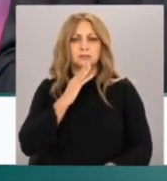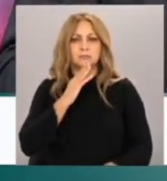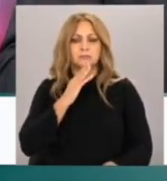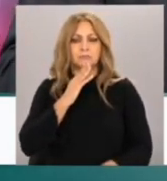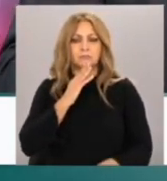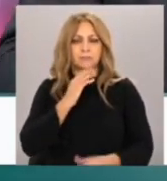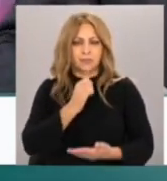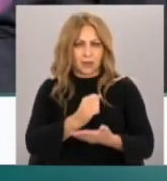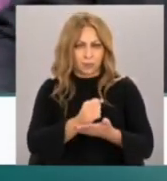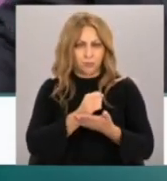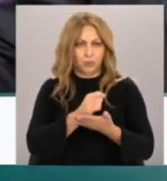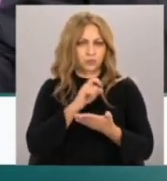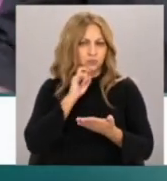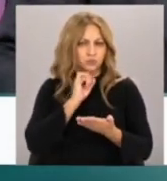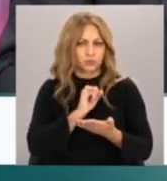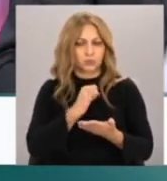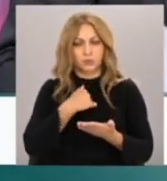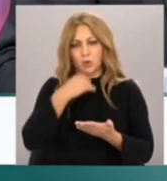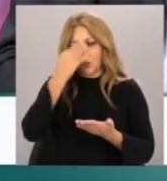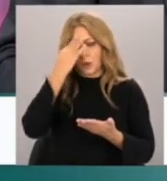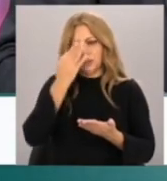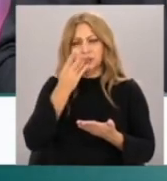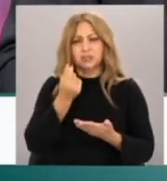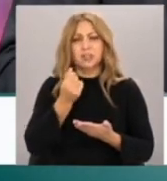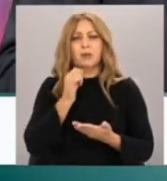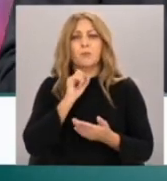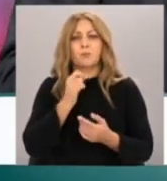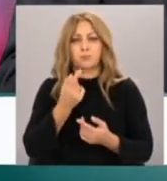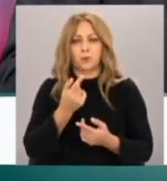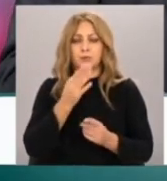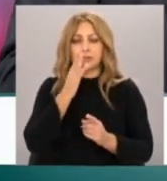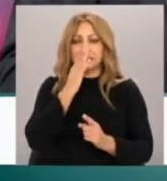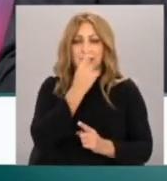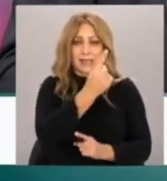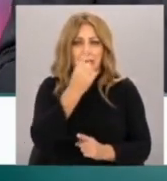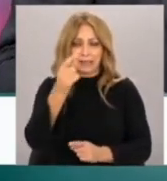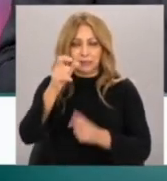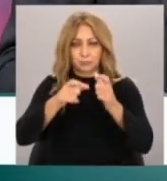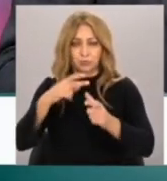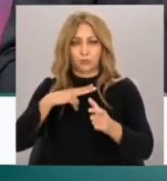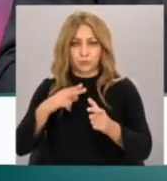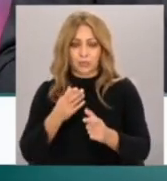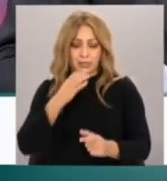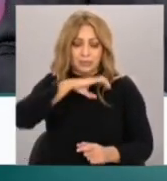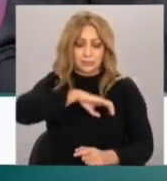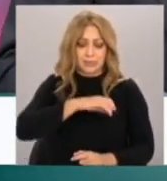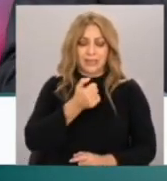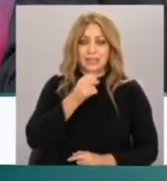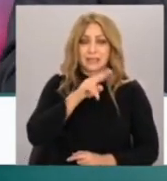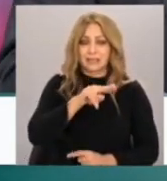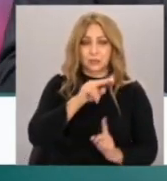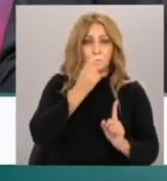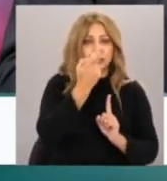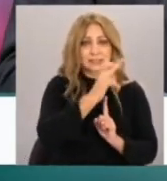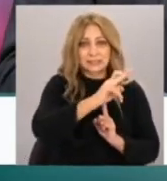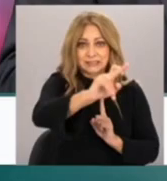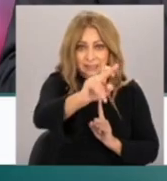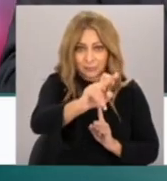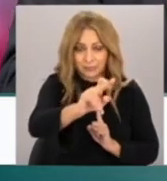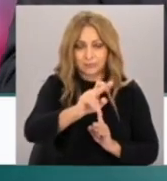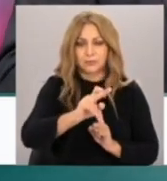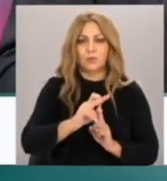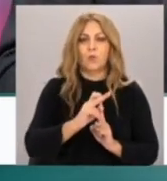acho que o dinheiro mas vamos argumentar que é esse número se cada português tivesse 500 Euros por mês incondicionalmente teremos uma